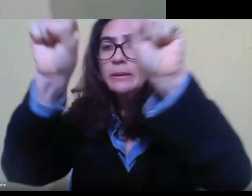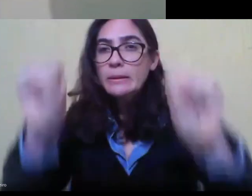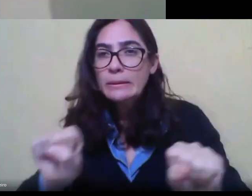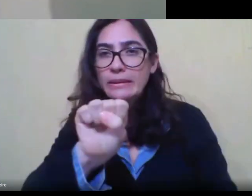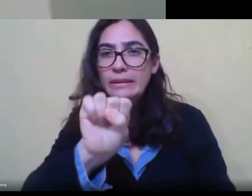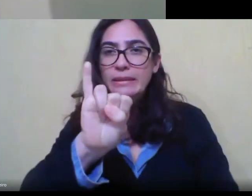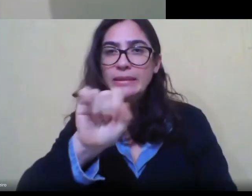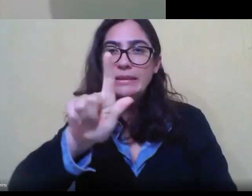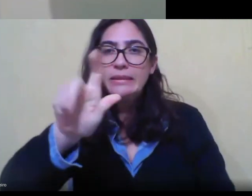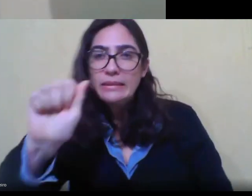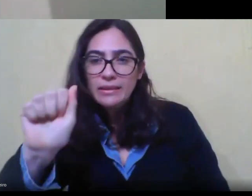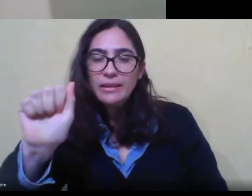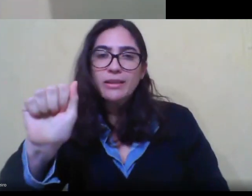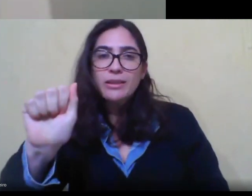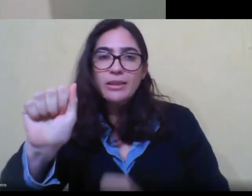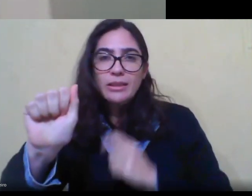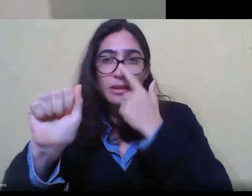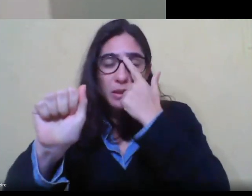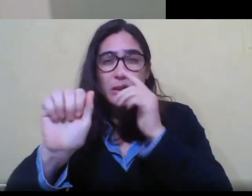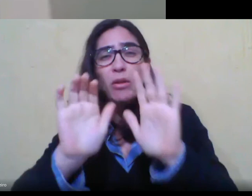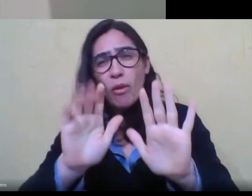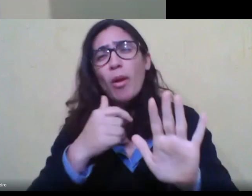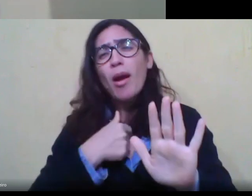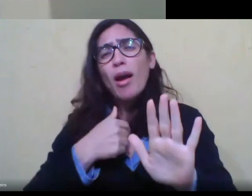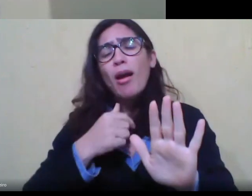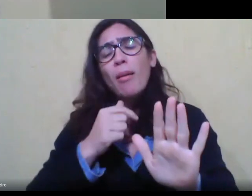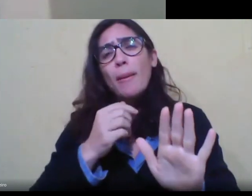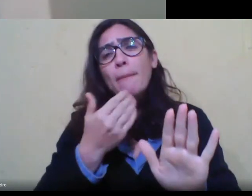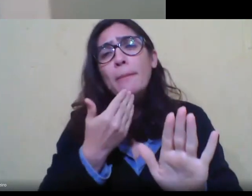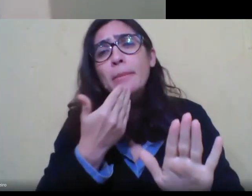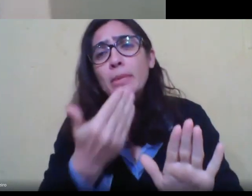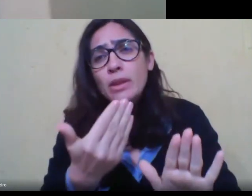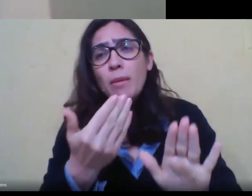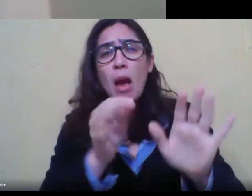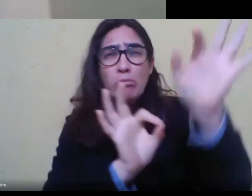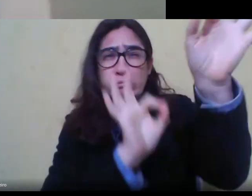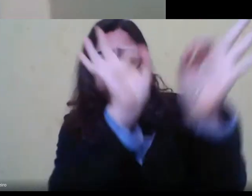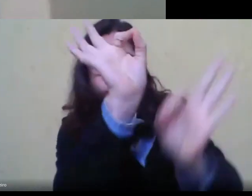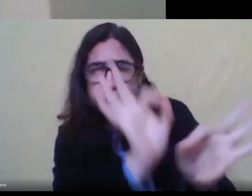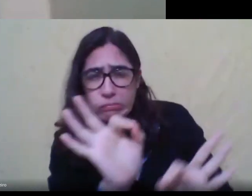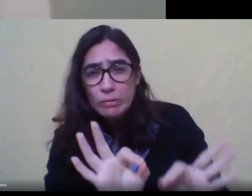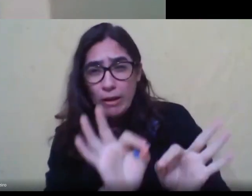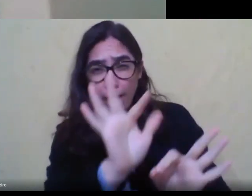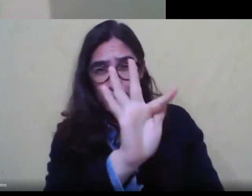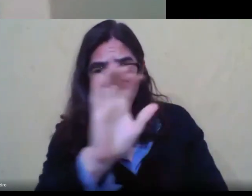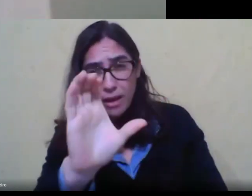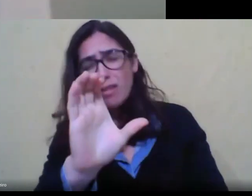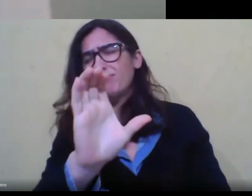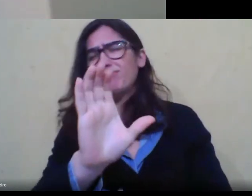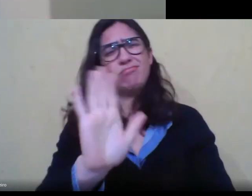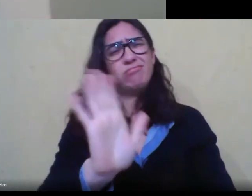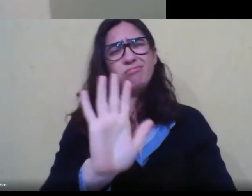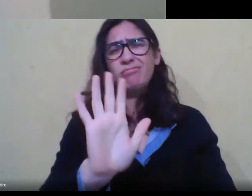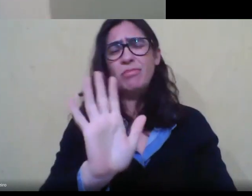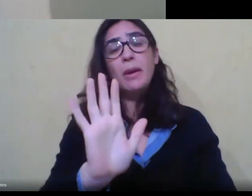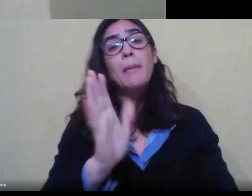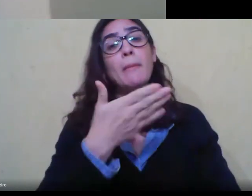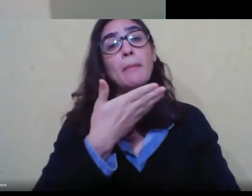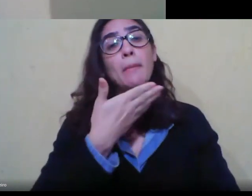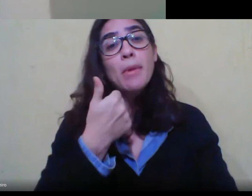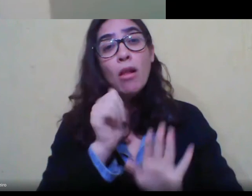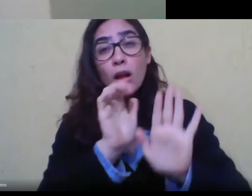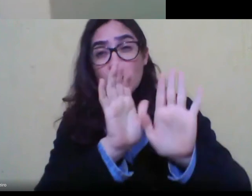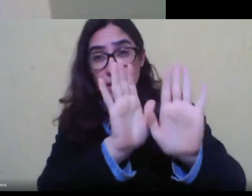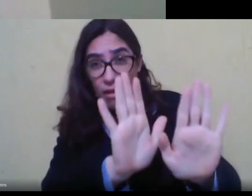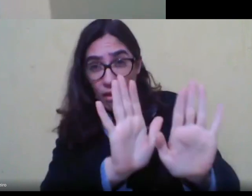de flexibilidade para estar inserindo essas atividades no SIGA. A gente vai estar mandando ainda hoje, né, um